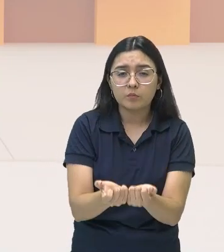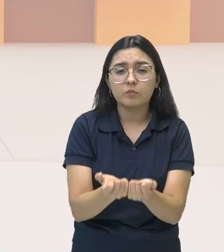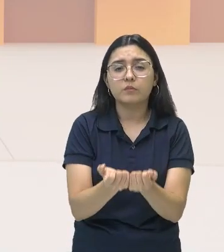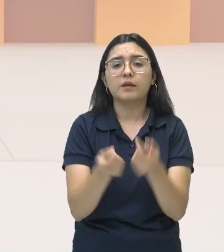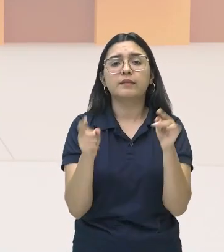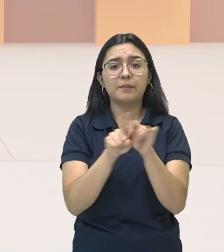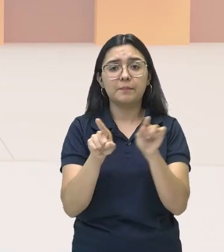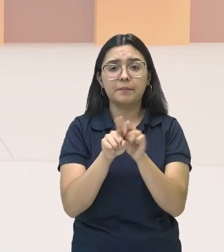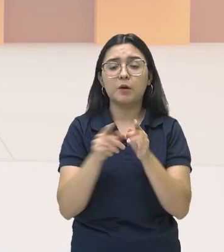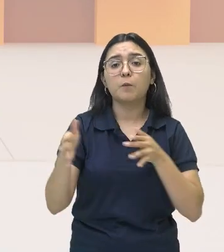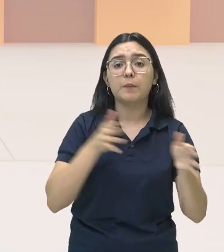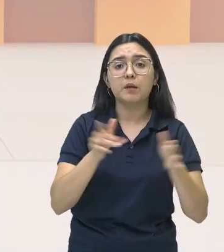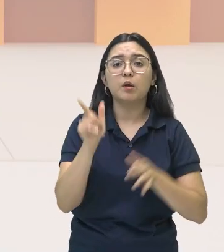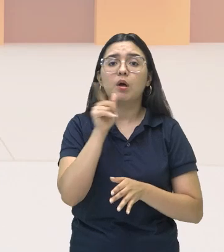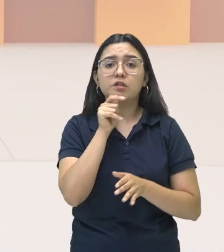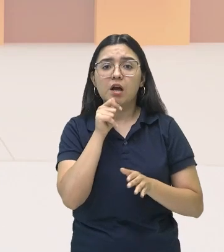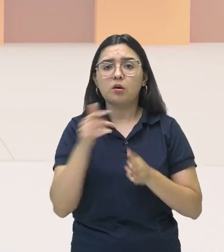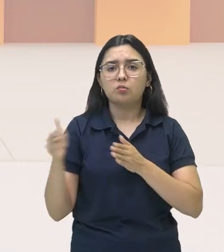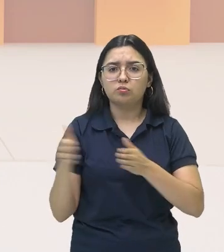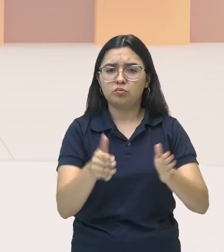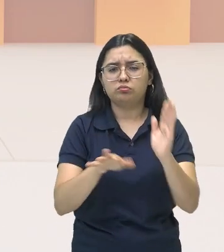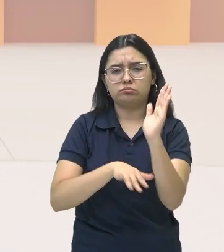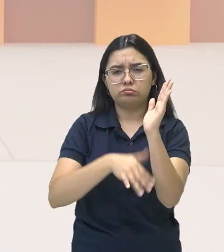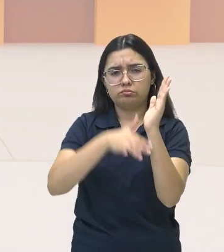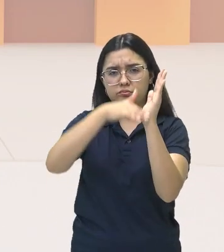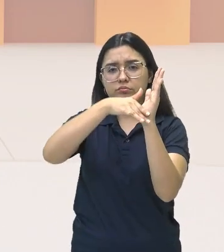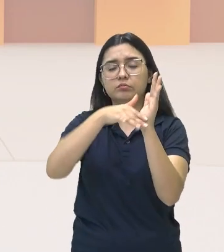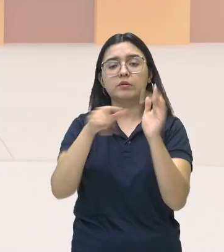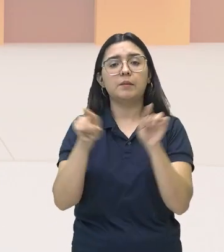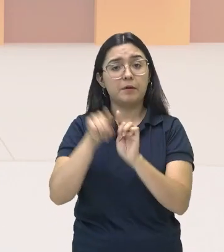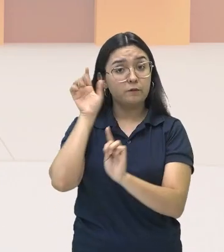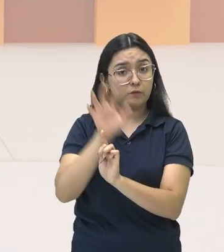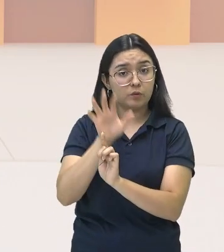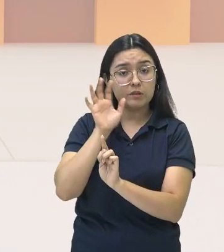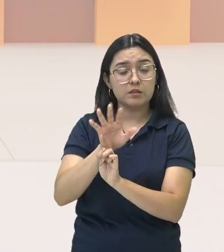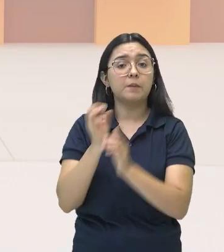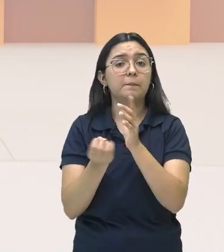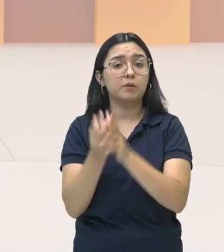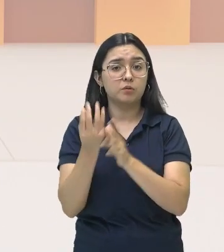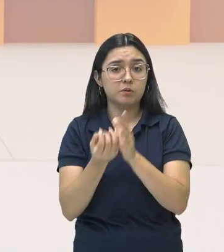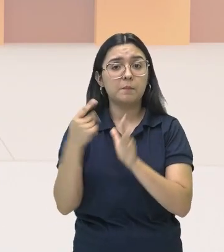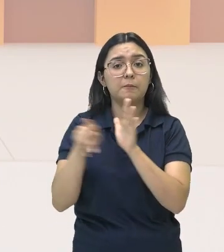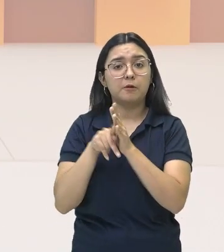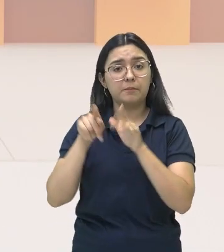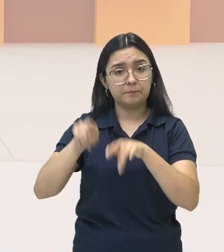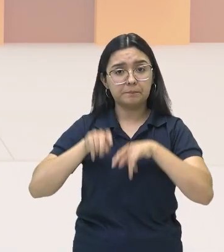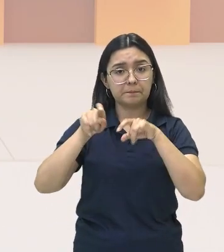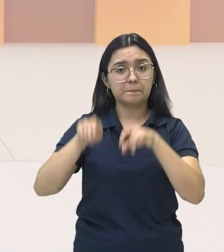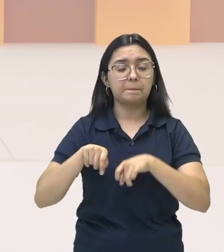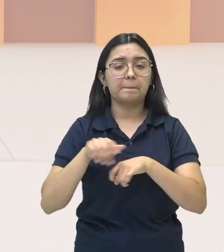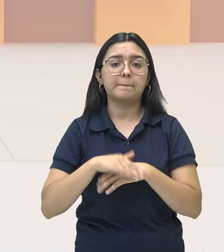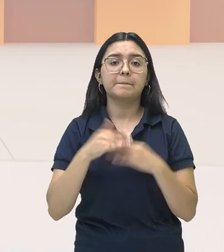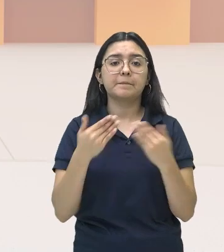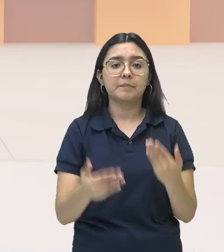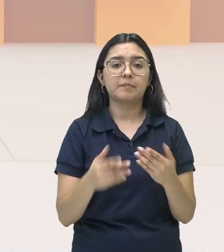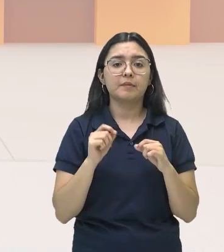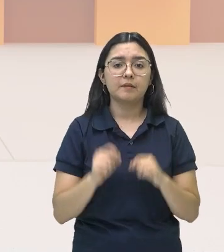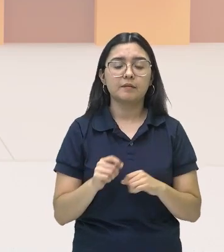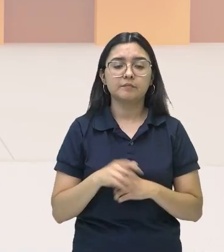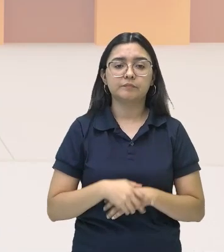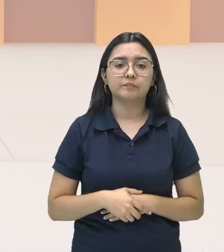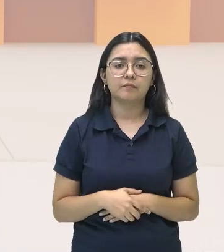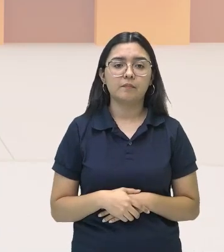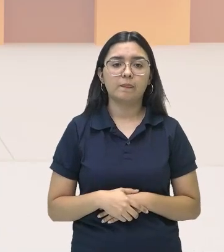na produção, né, naquilo que ele tem. Então, tudo isso aí, né, vai também... isso